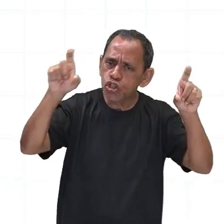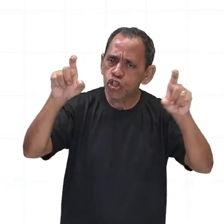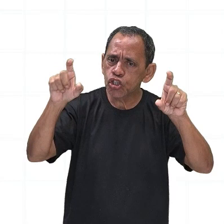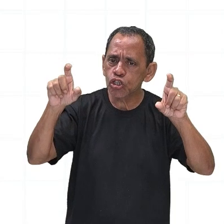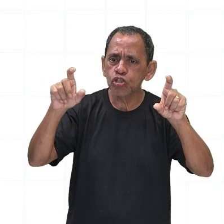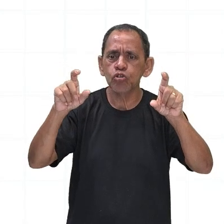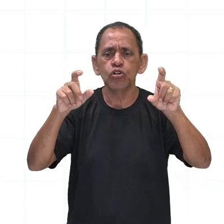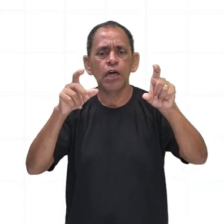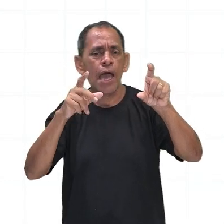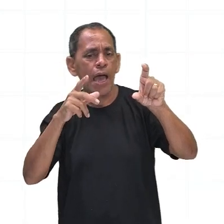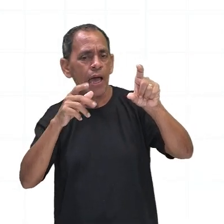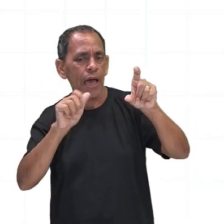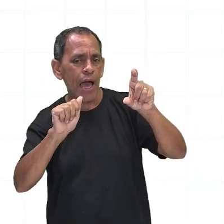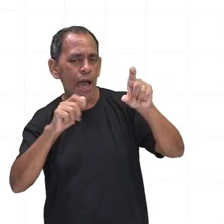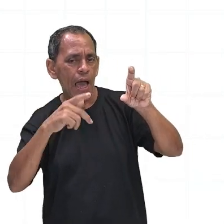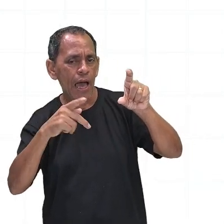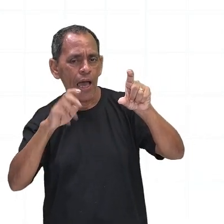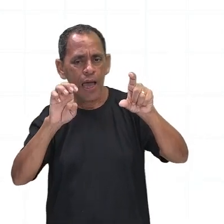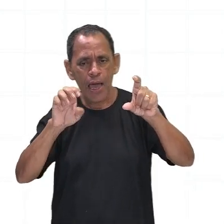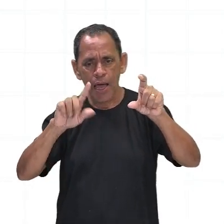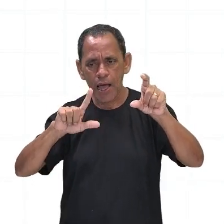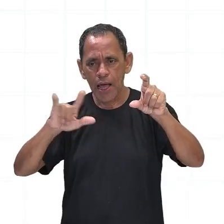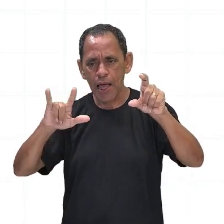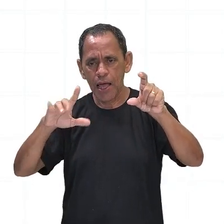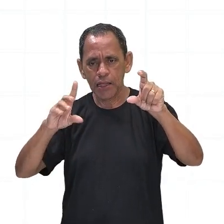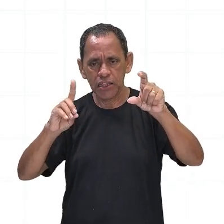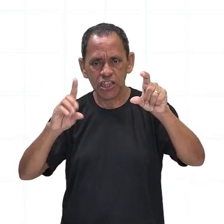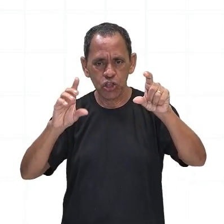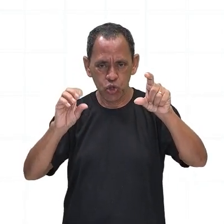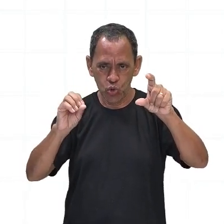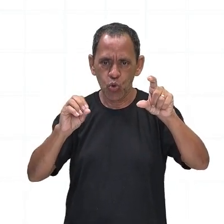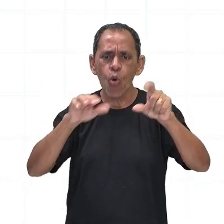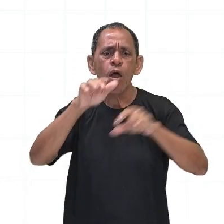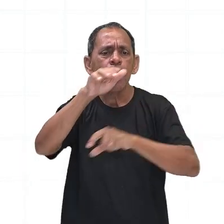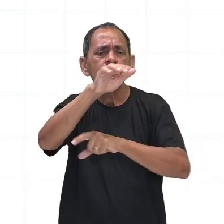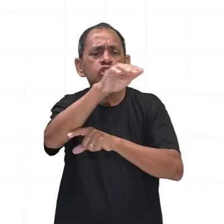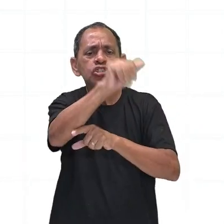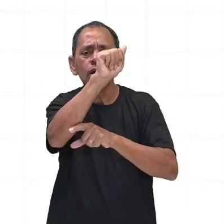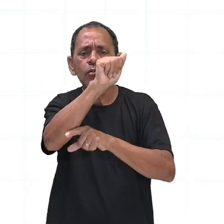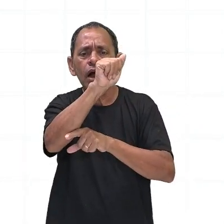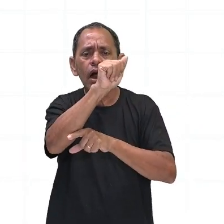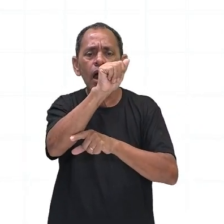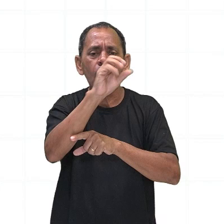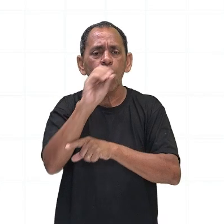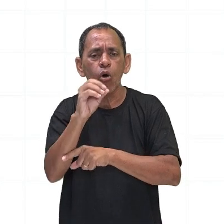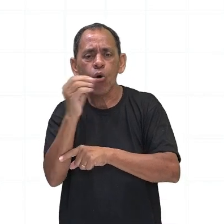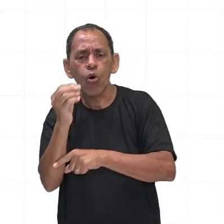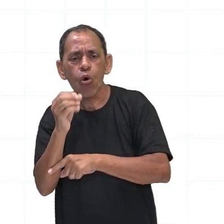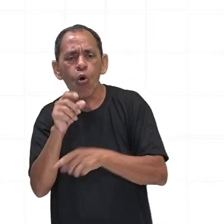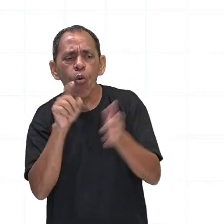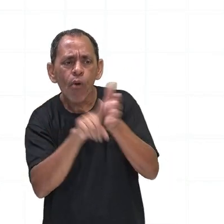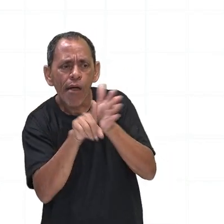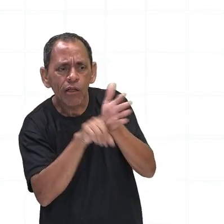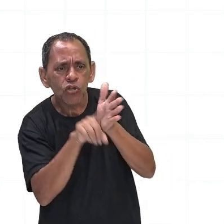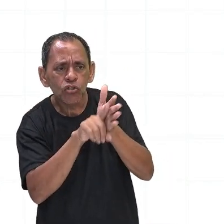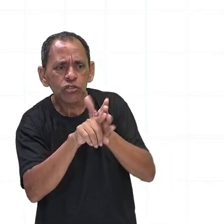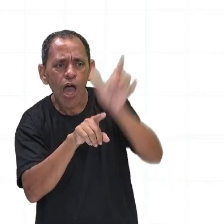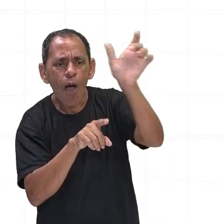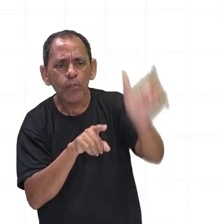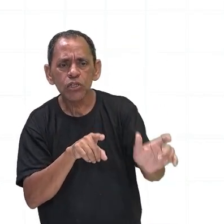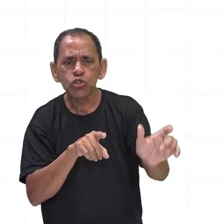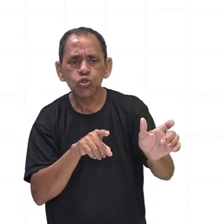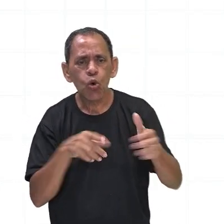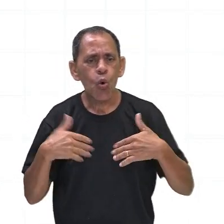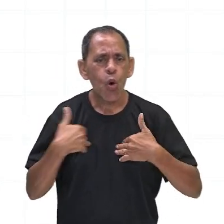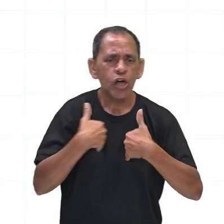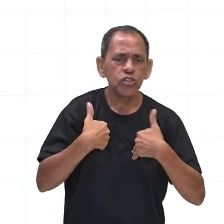para chamar ou interpelar a pessoa, o animal ou a coisa personificada